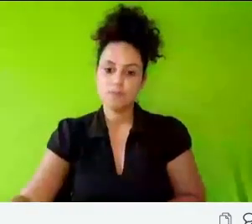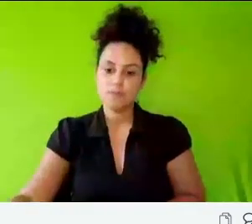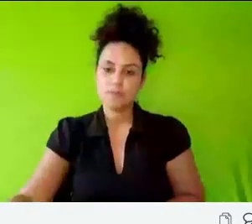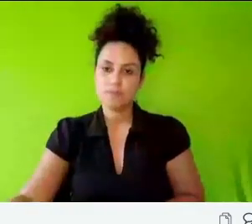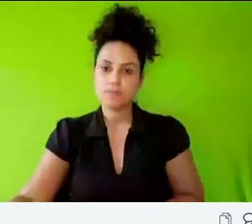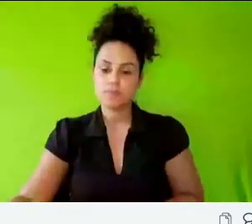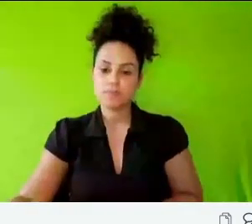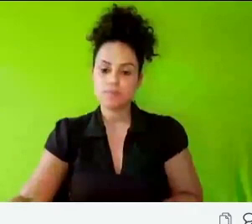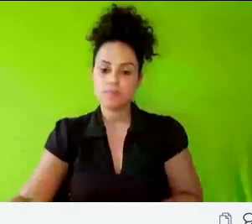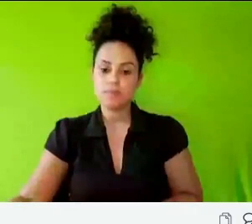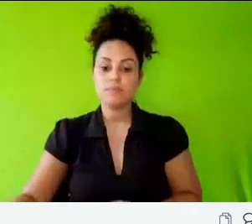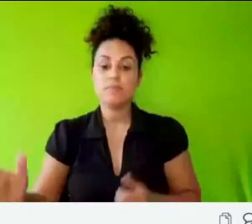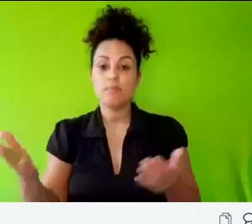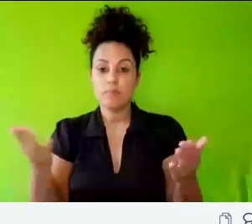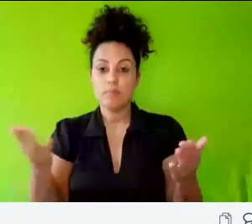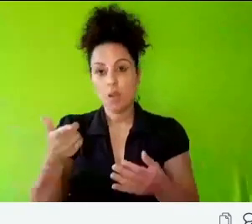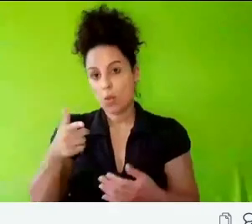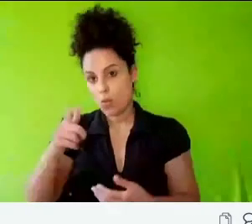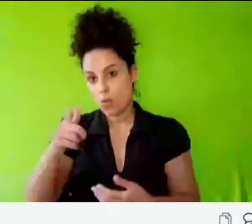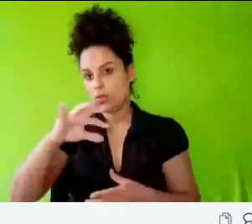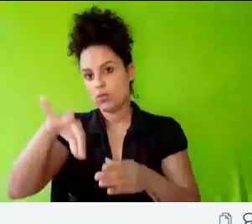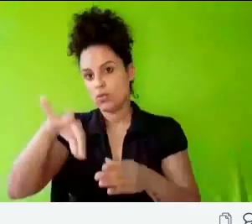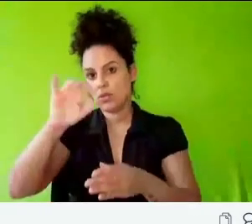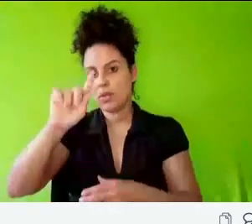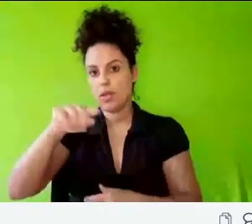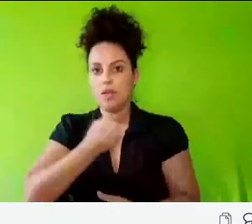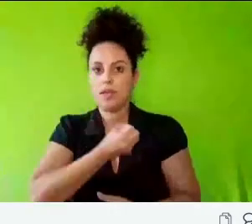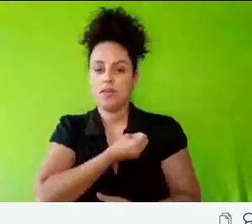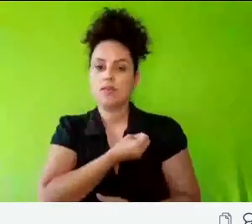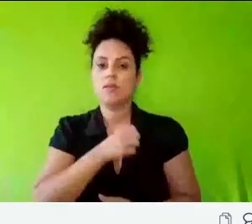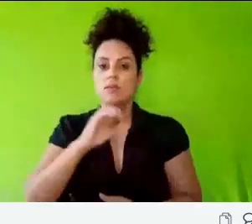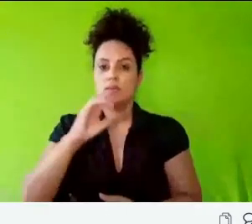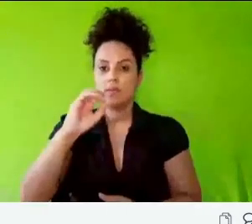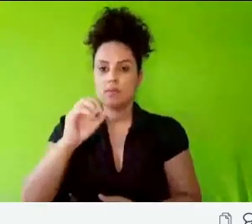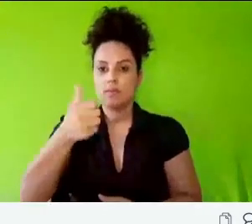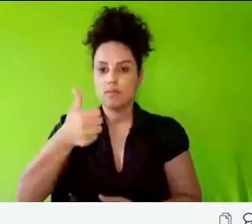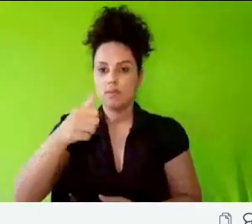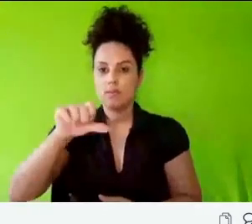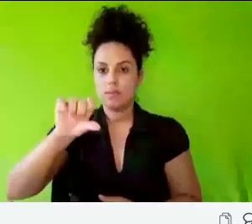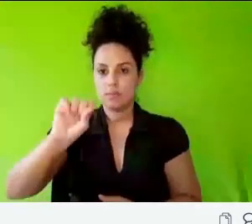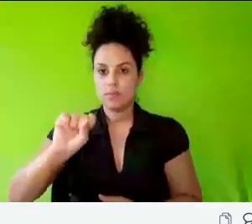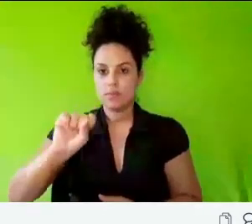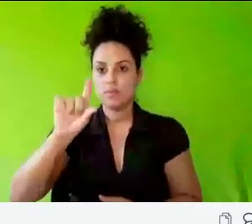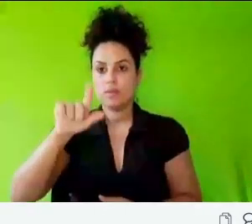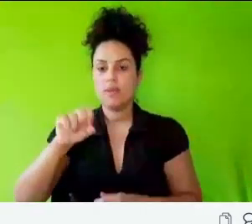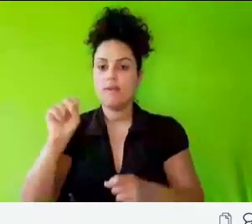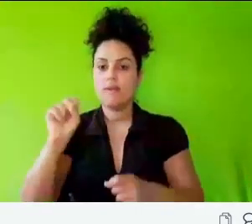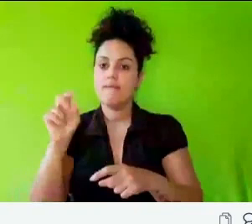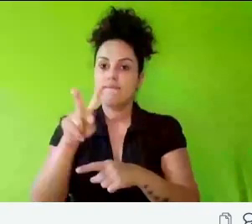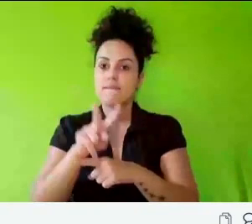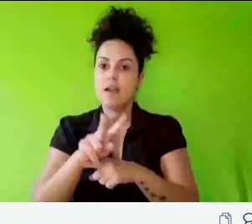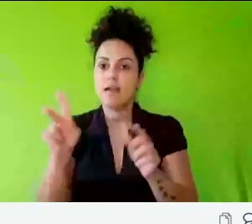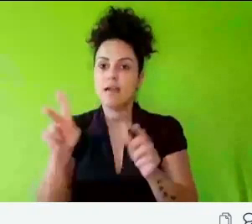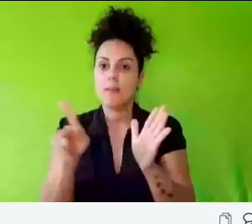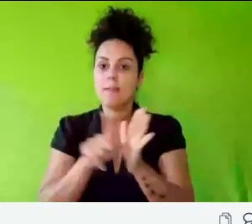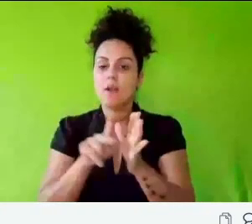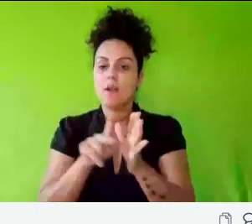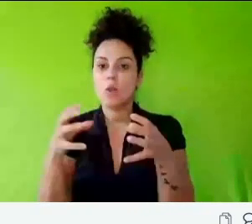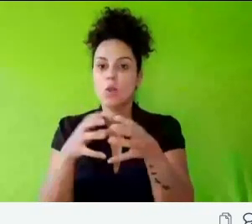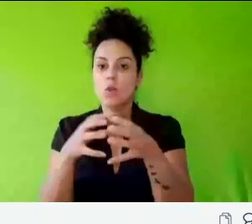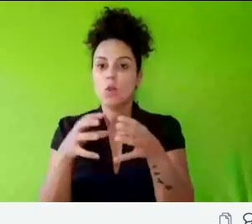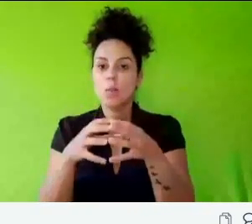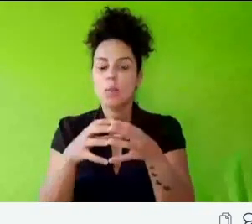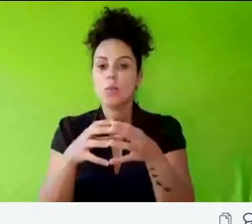Próximo sorteio, código 018, vagas destinadas aos PPIs,